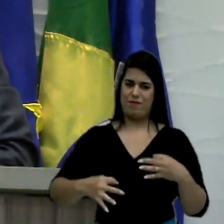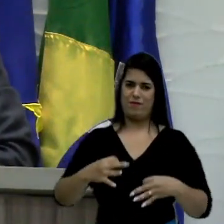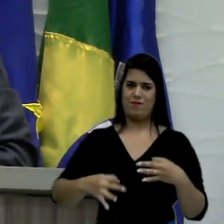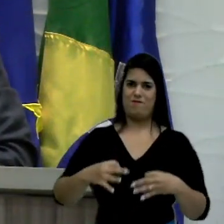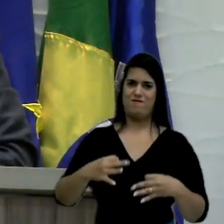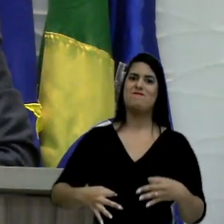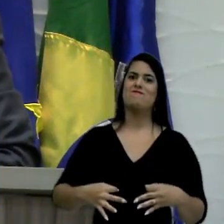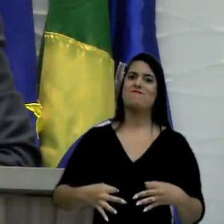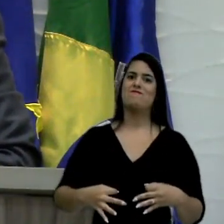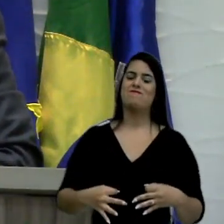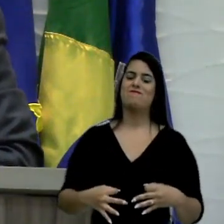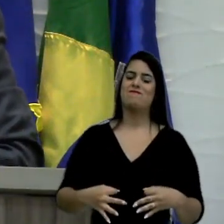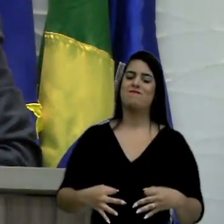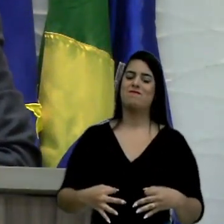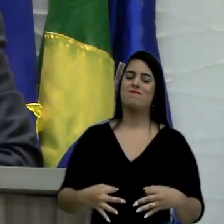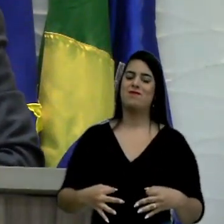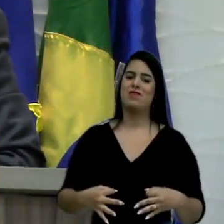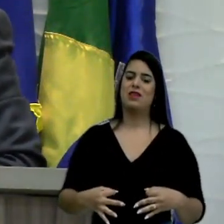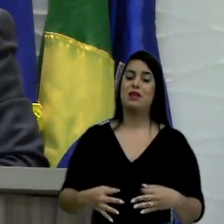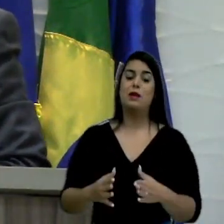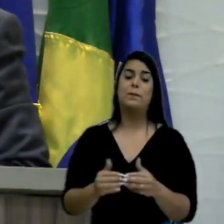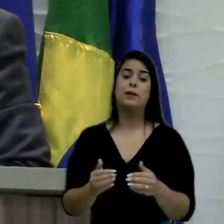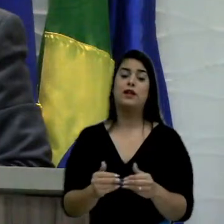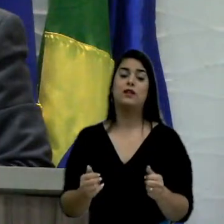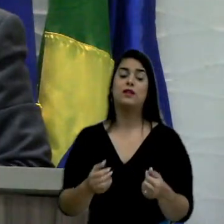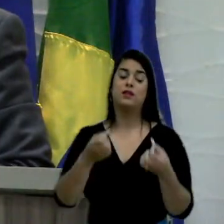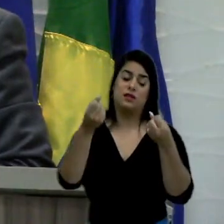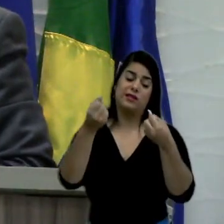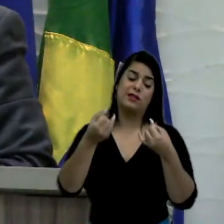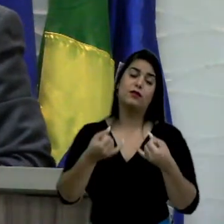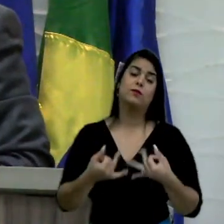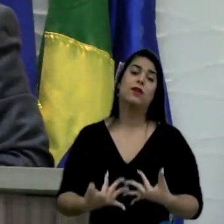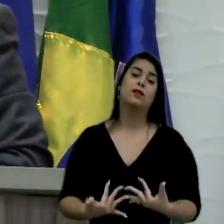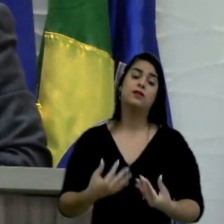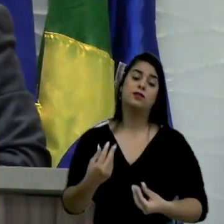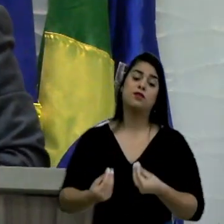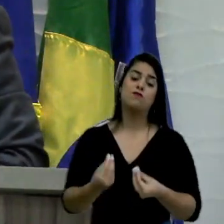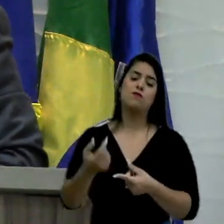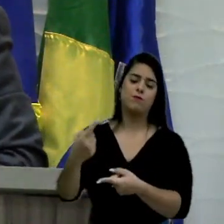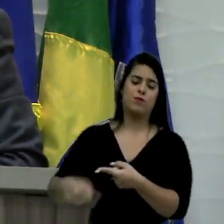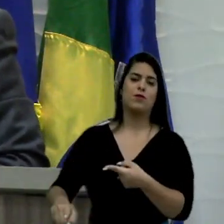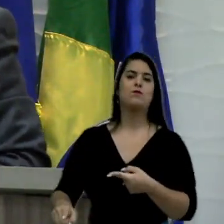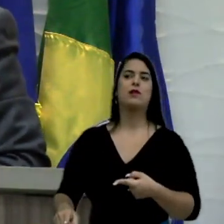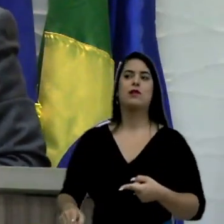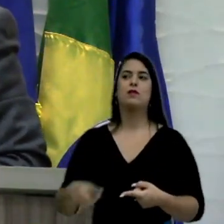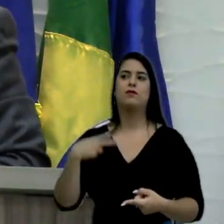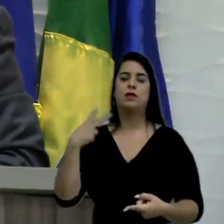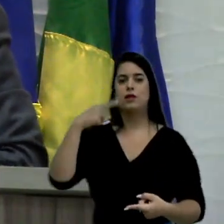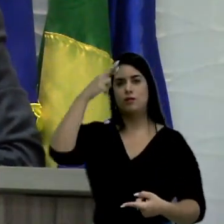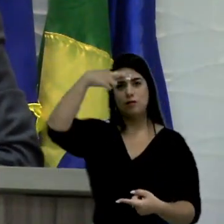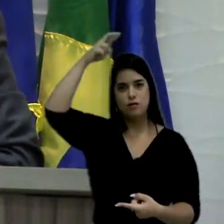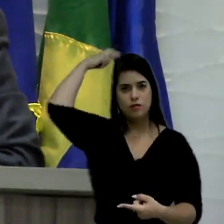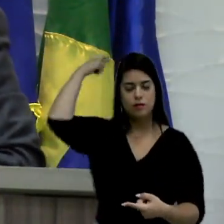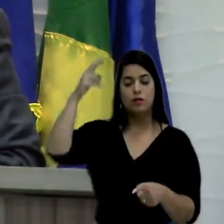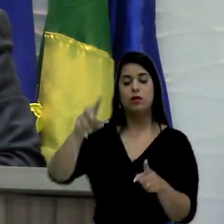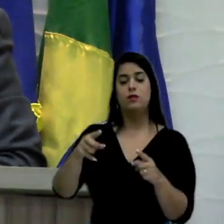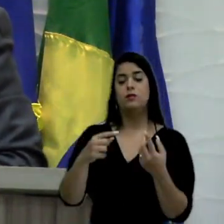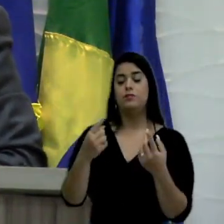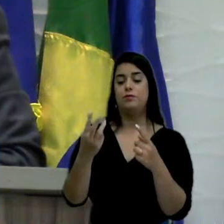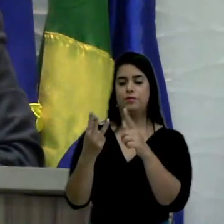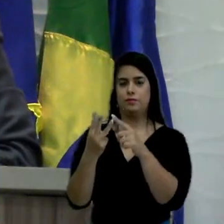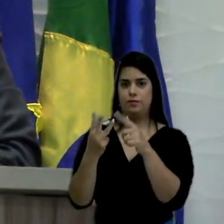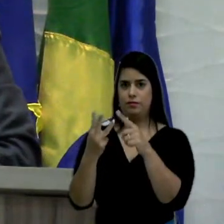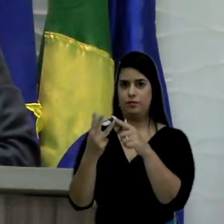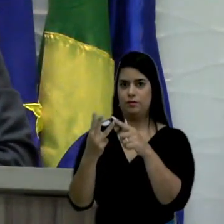disse, denunciar não. Foram pedir orientação. O vereador Reinaldo, repito, o vereador João Medeiros e o